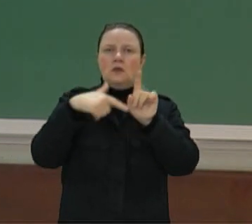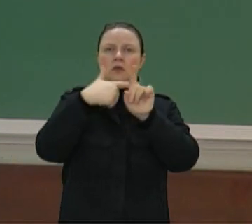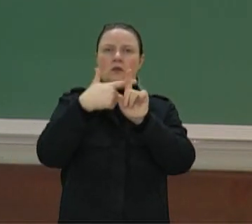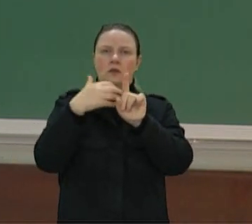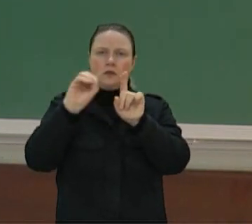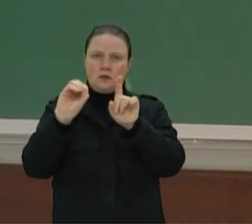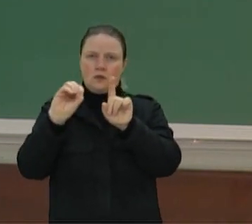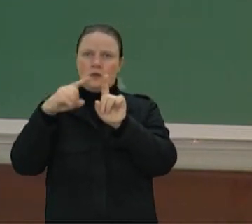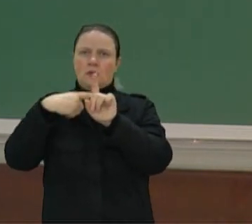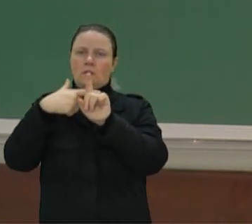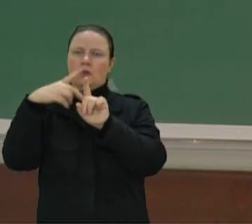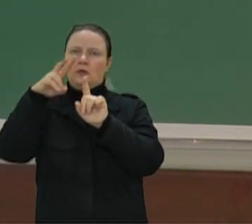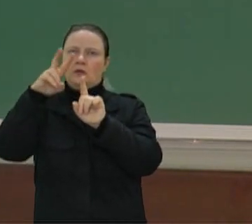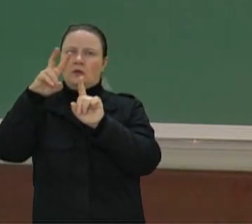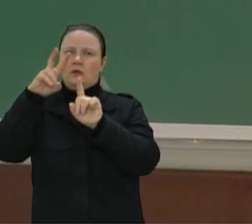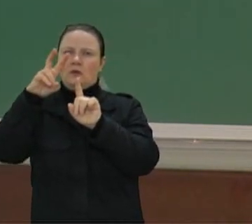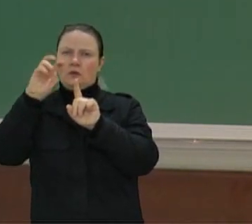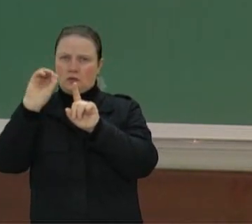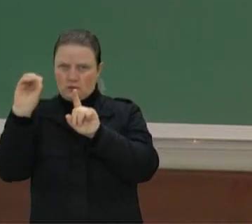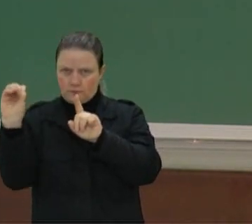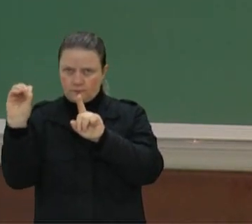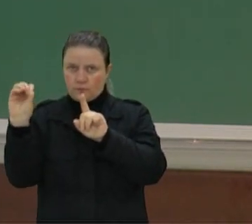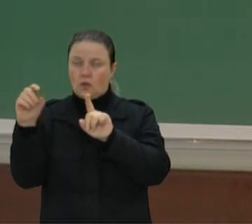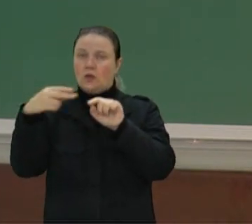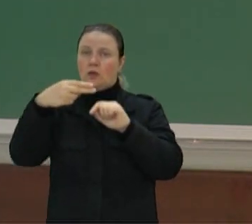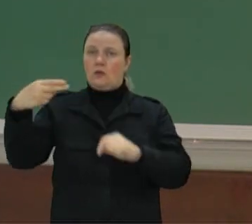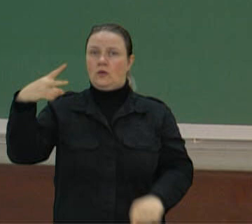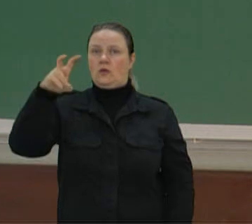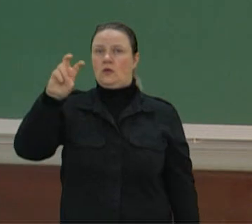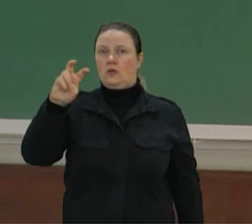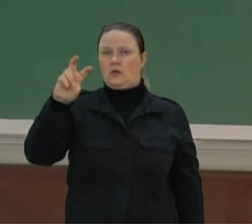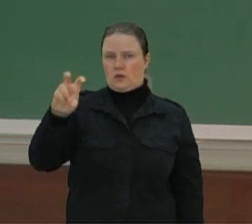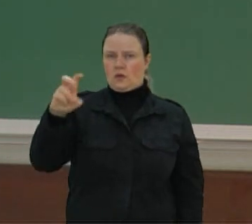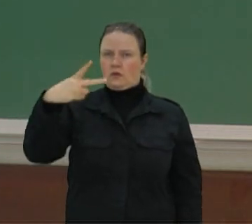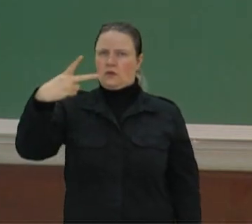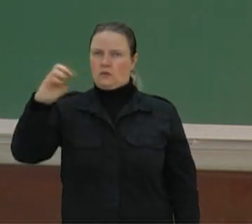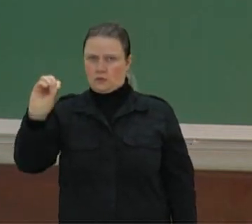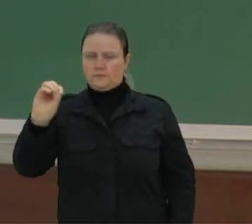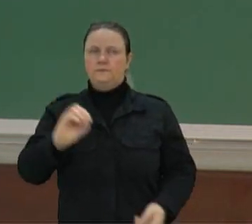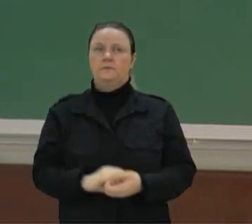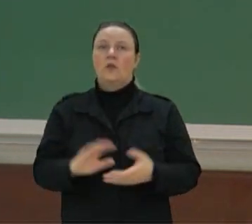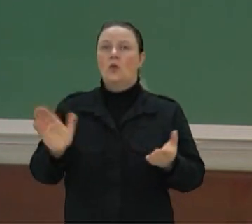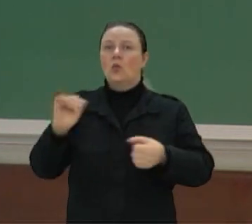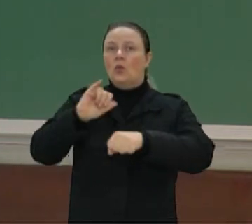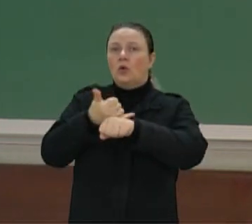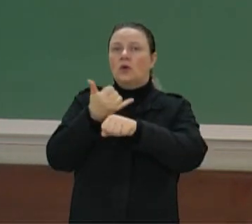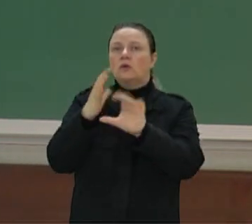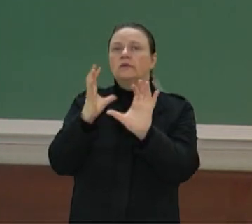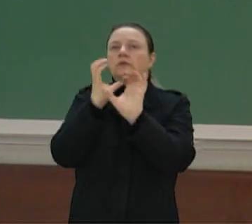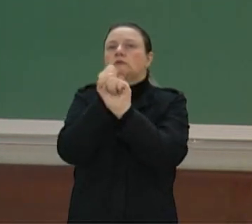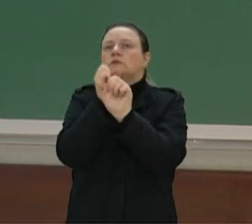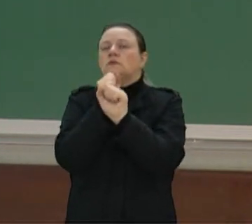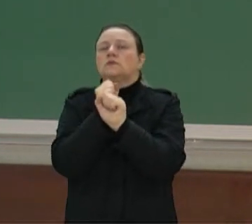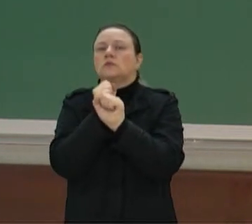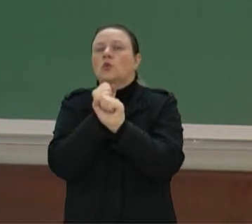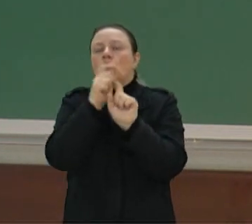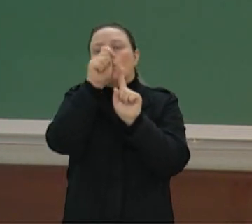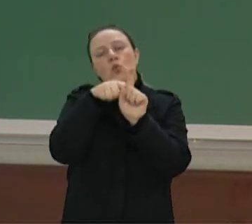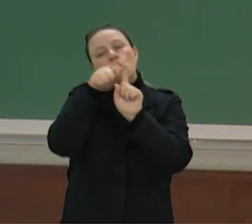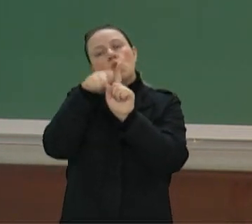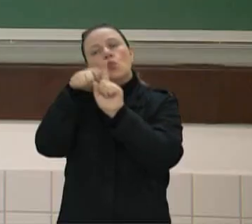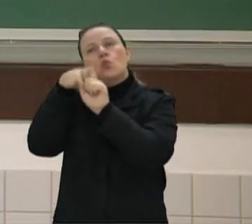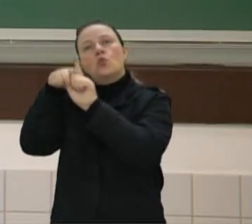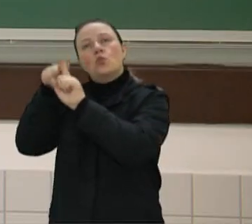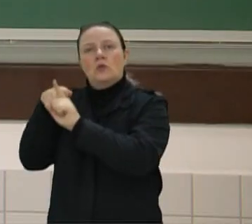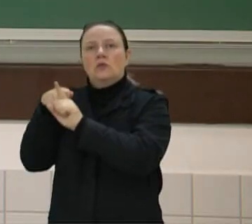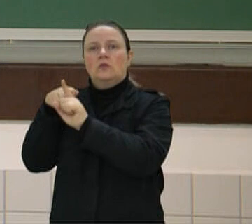mais 500, 520. Perceba que os juros, por ser simples, todo mês vai ser o mesmo valor. Essa é